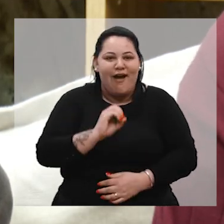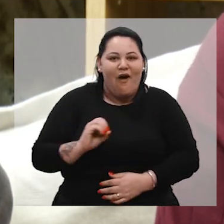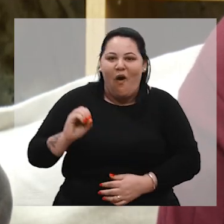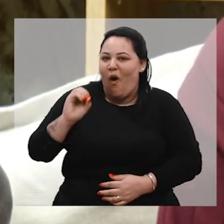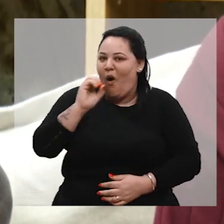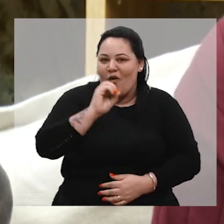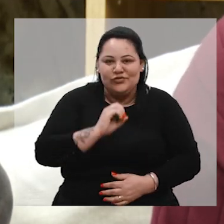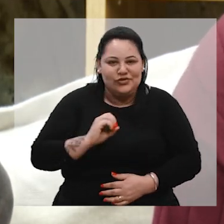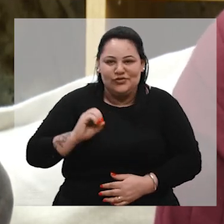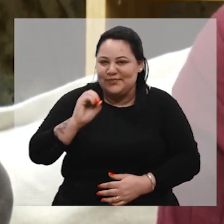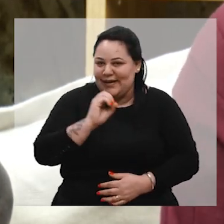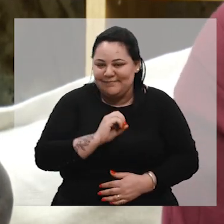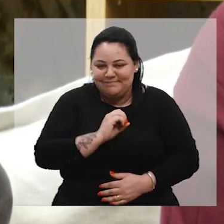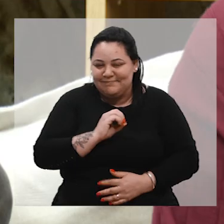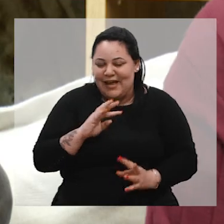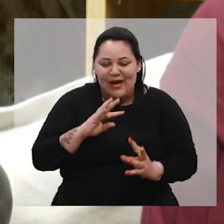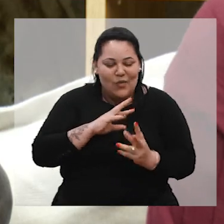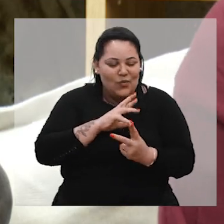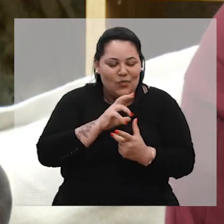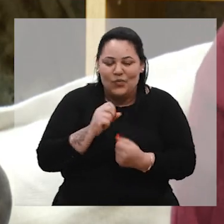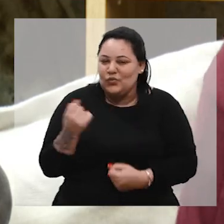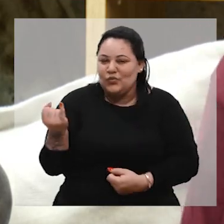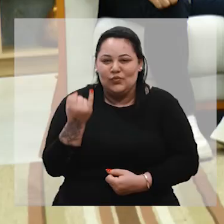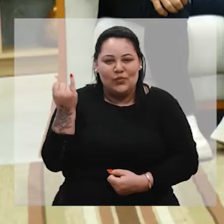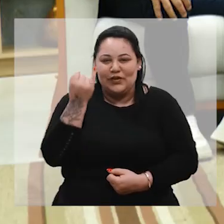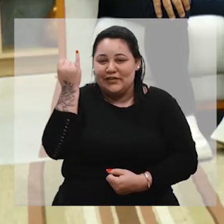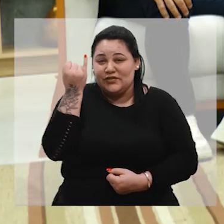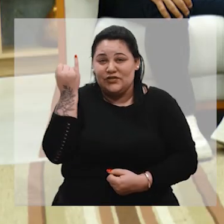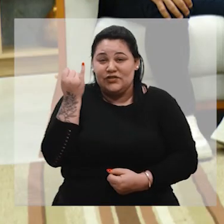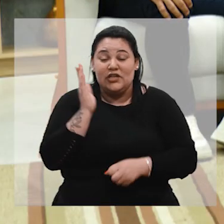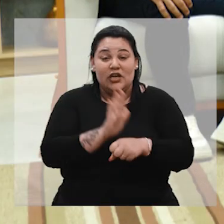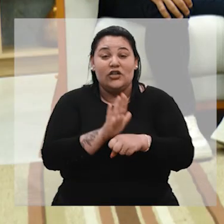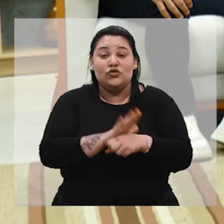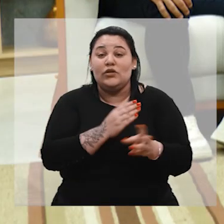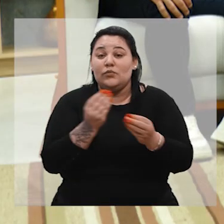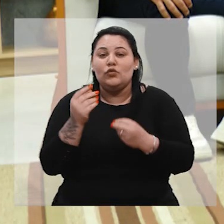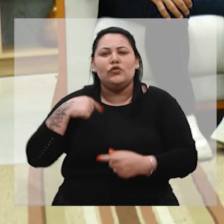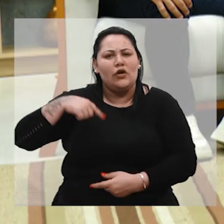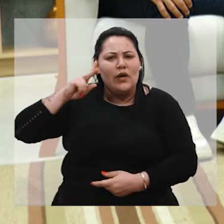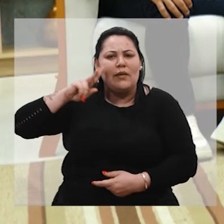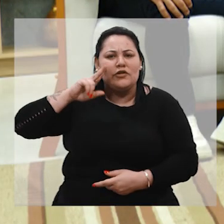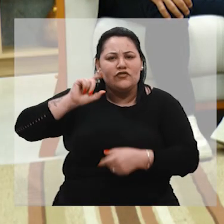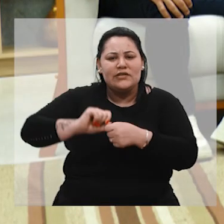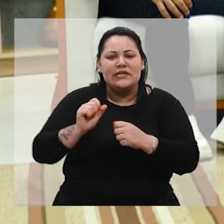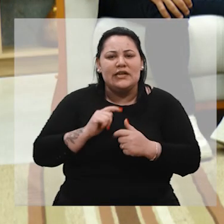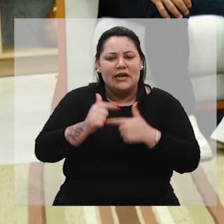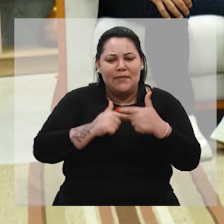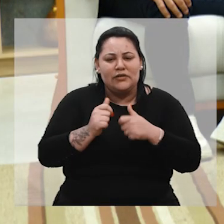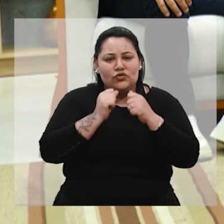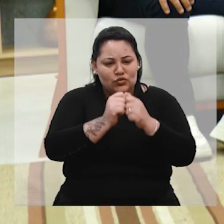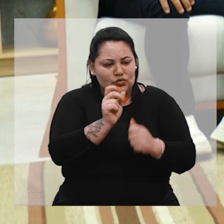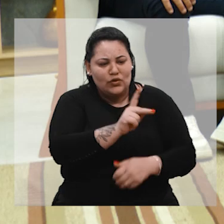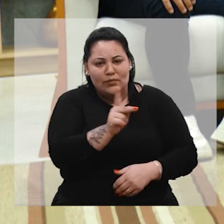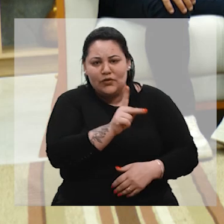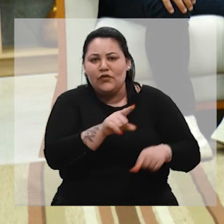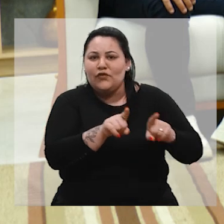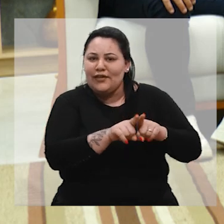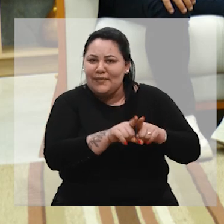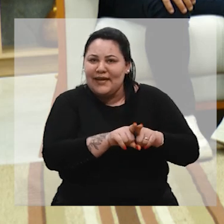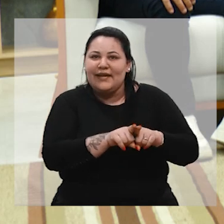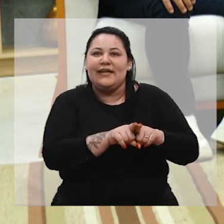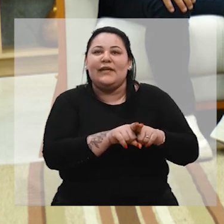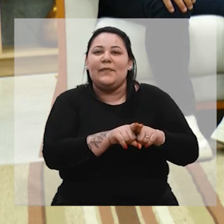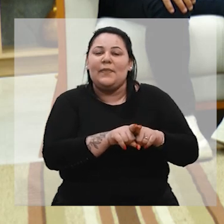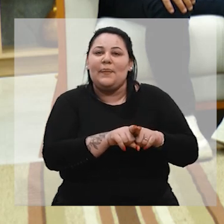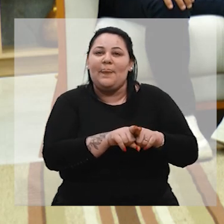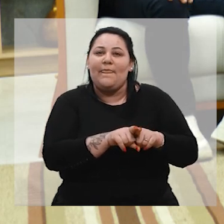traz a criança assim para um mundo fascinante, né? E auxilia muito lá. Me lembro que a gente fazia trabalhos conjuntos,